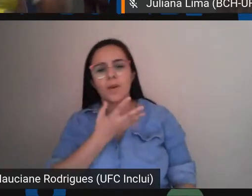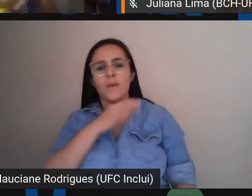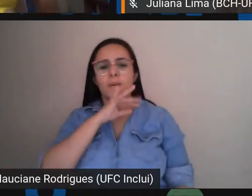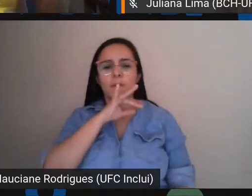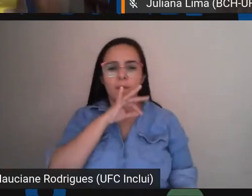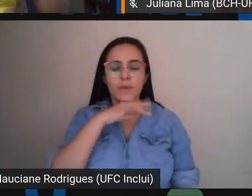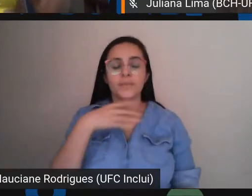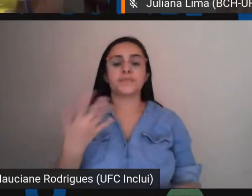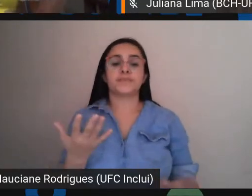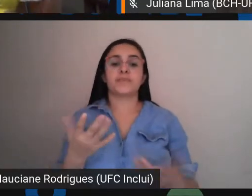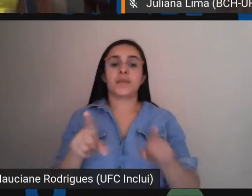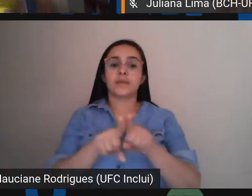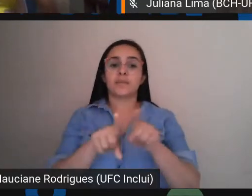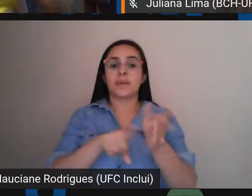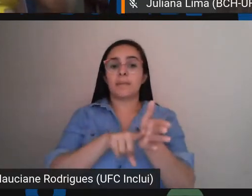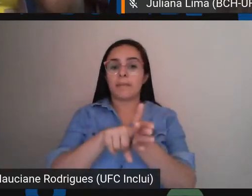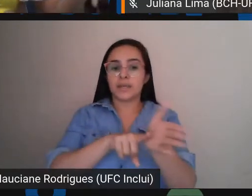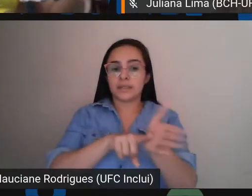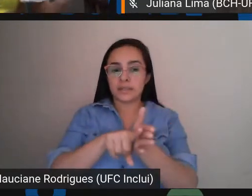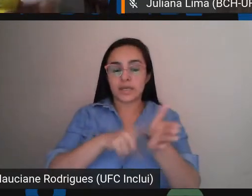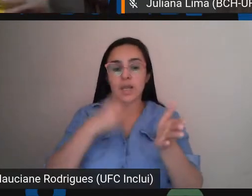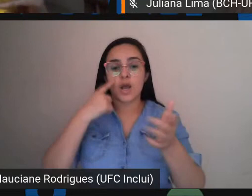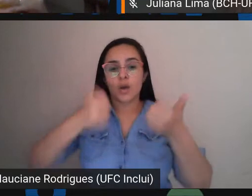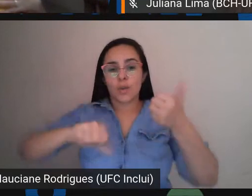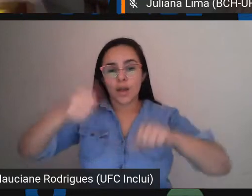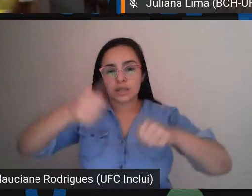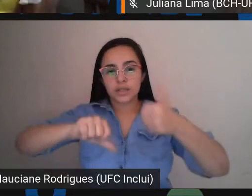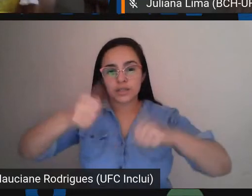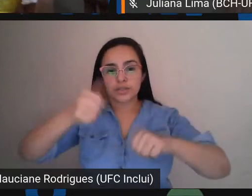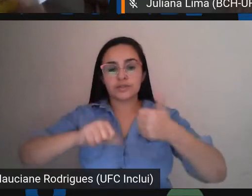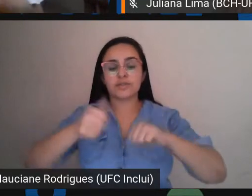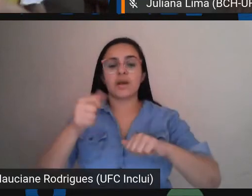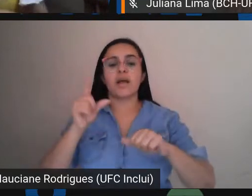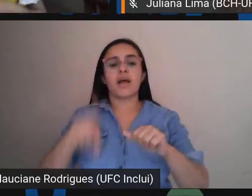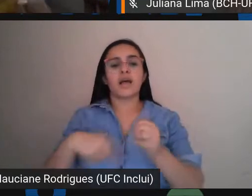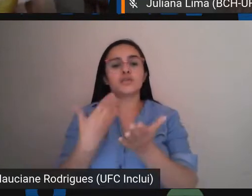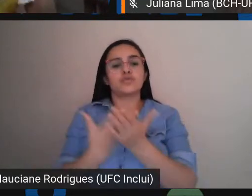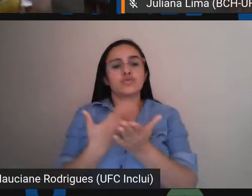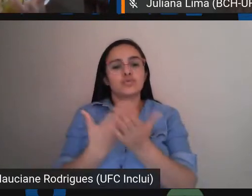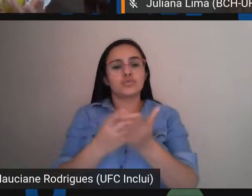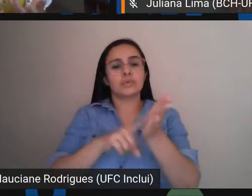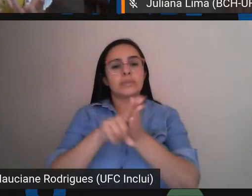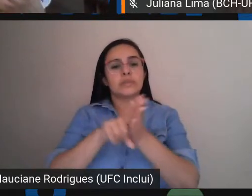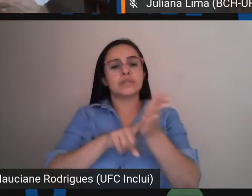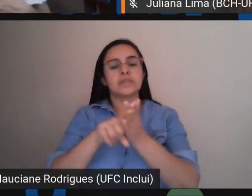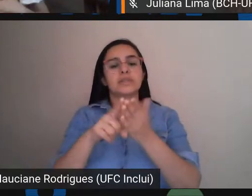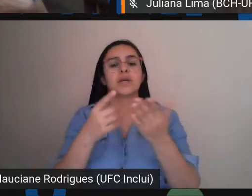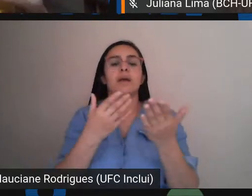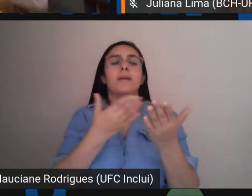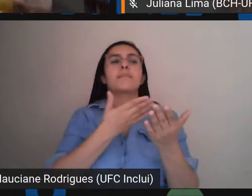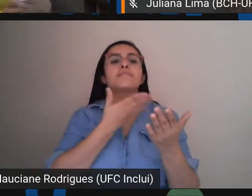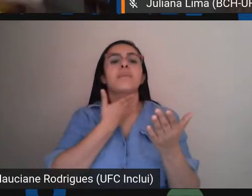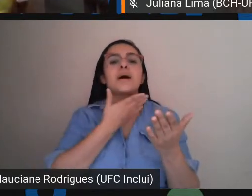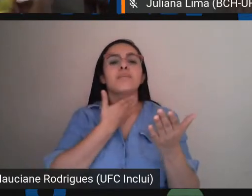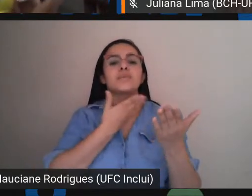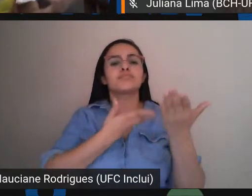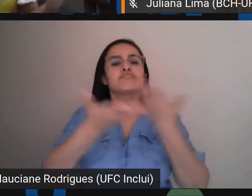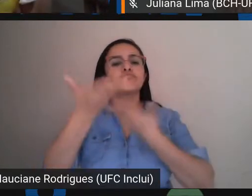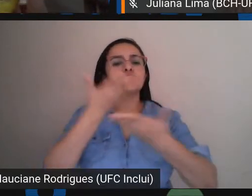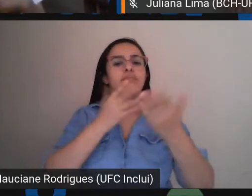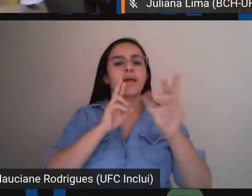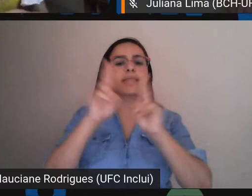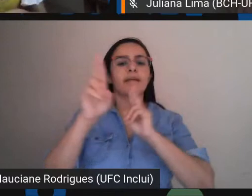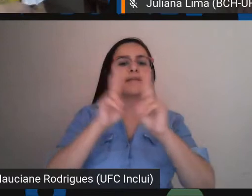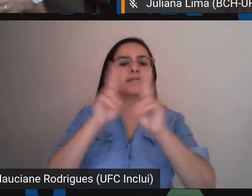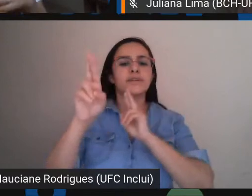qualitativa, incluir estudos que conversaram com as pessoas, viram as impressões e as opiniões dela, ah, eu acho que